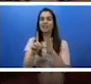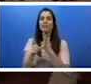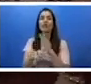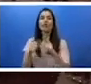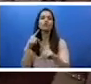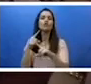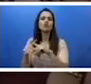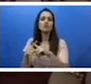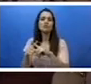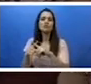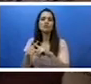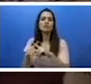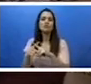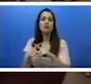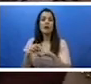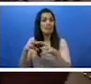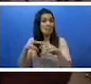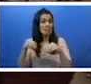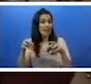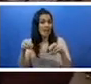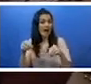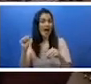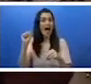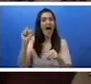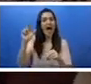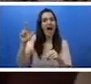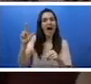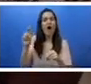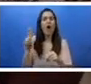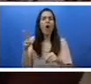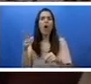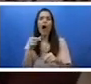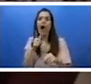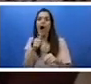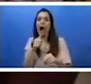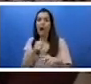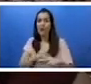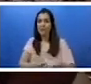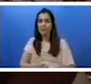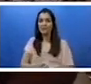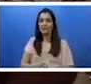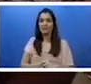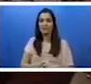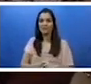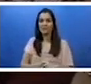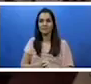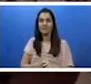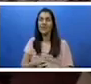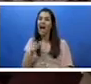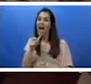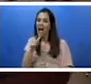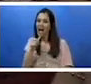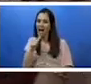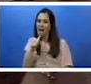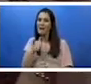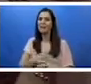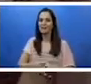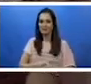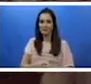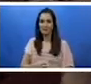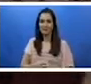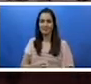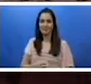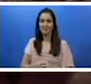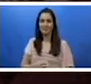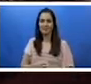se ele é na terra, no ar ou na água. Muito bem, ele é aquático, ele é